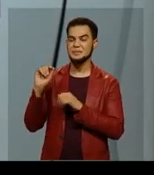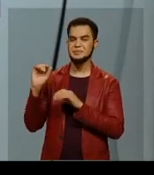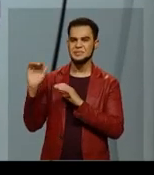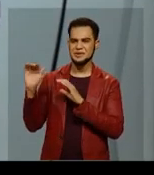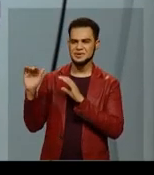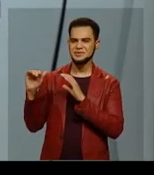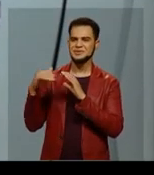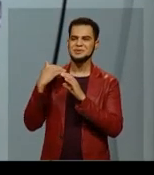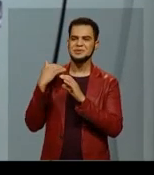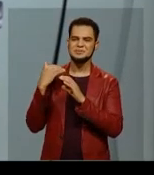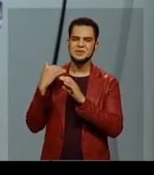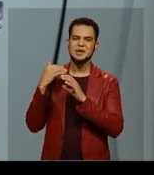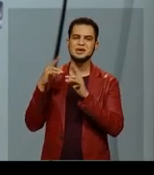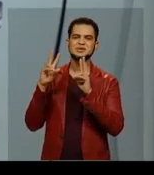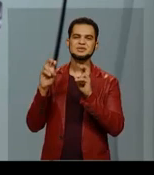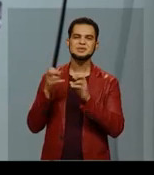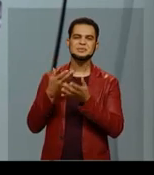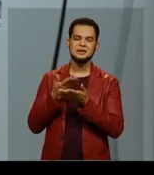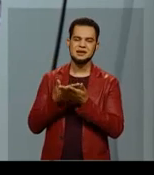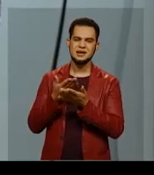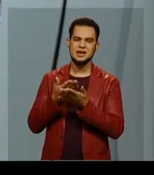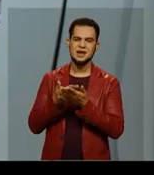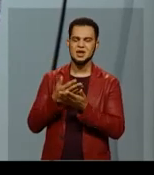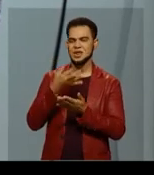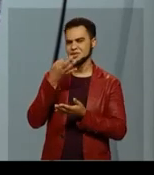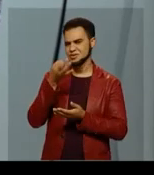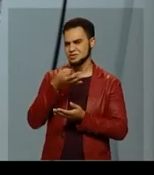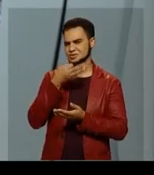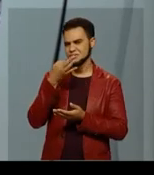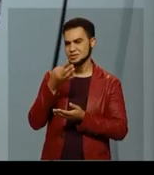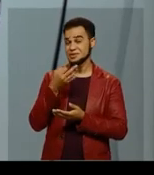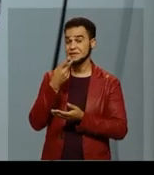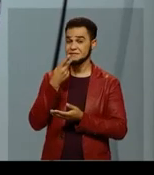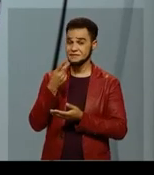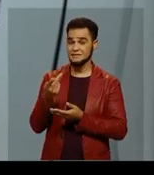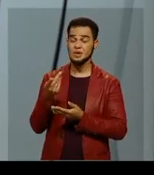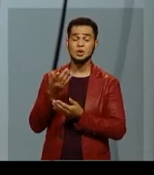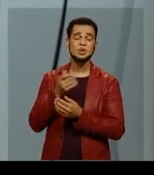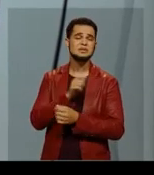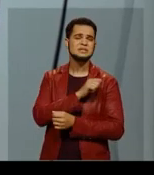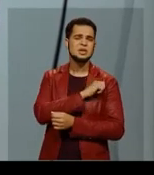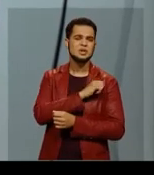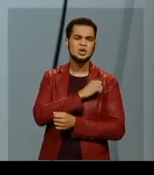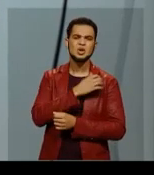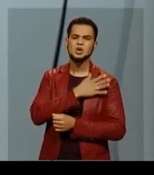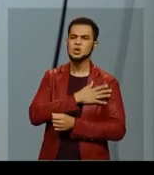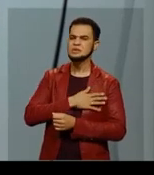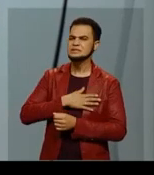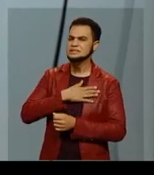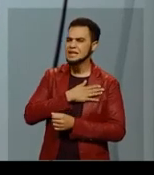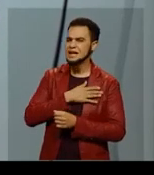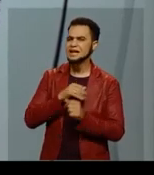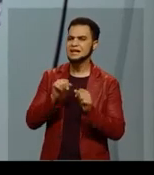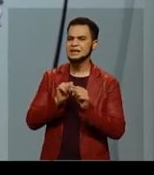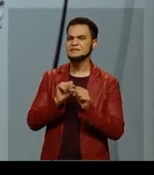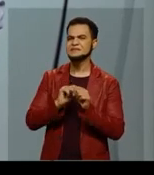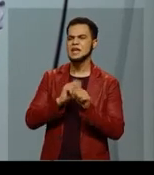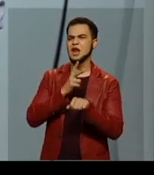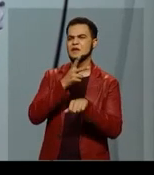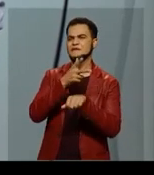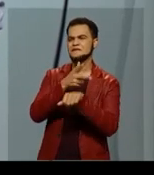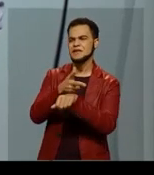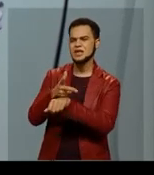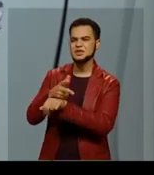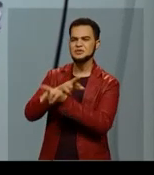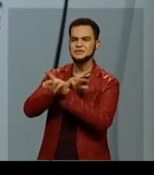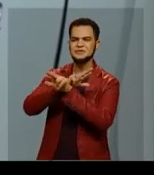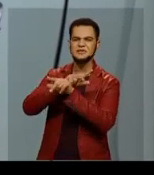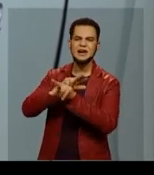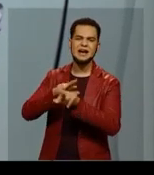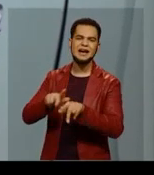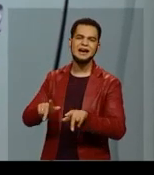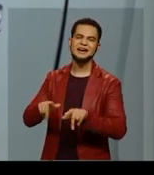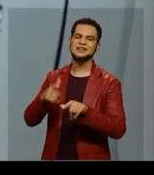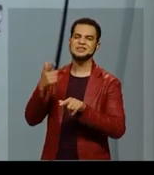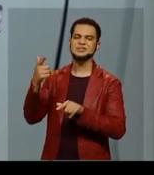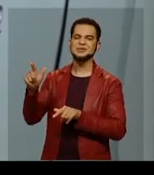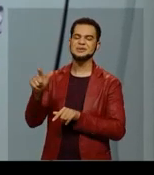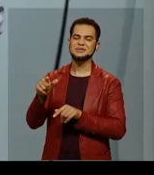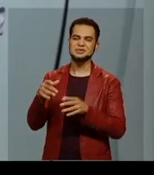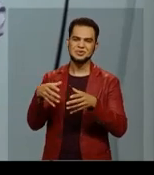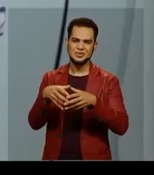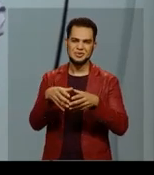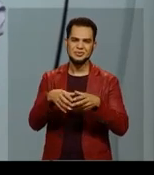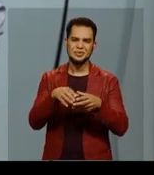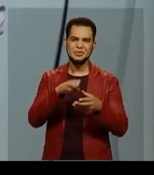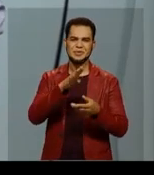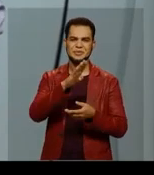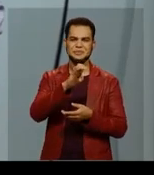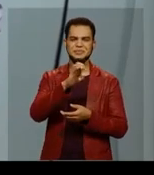aula de música do IMED, que os alunos gostaram, fizeram vários vídeos de outras músicas dos Beatles, então eu achei legal, isso que a